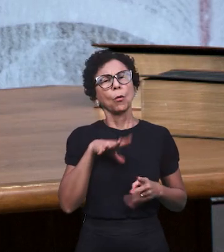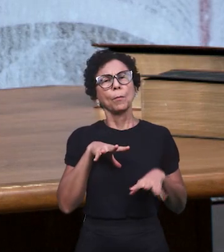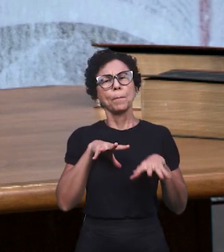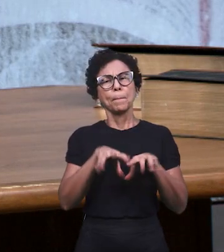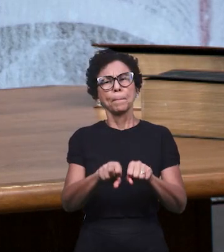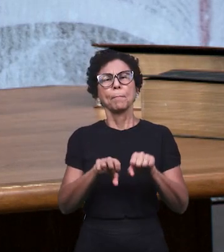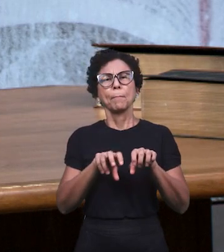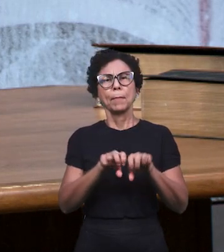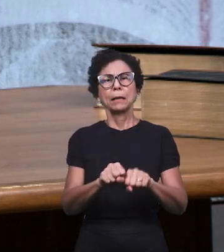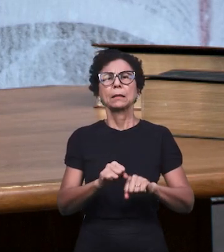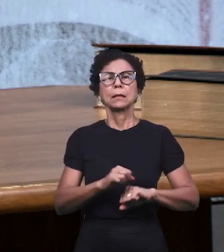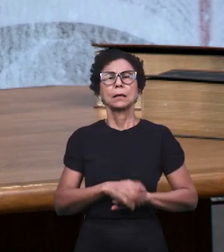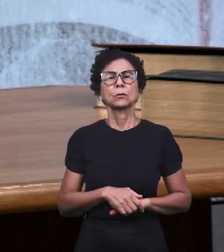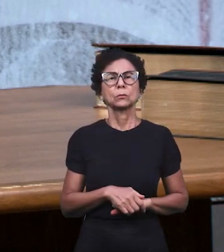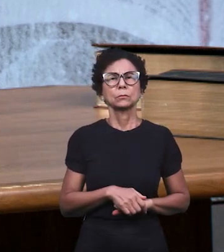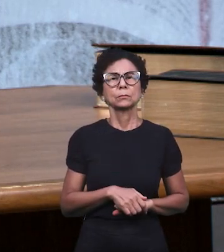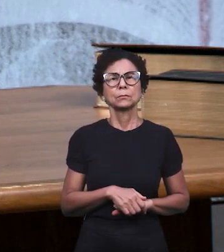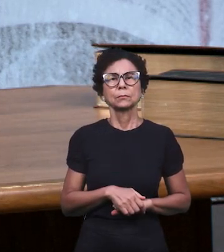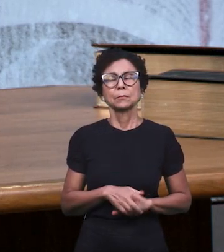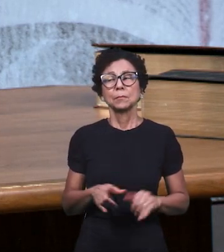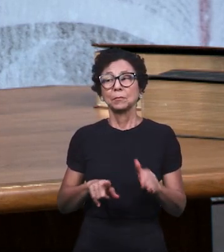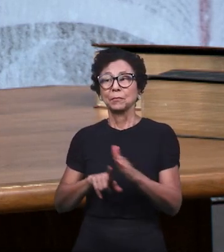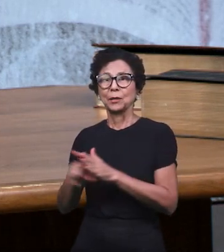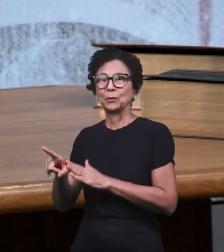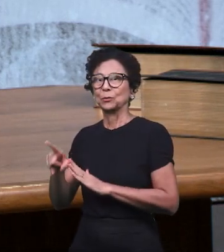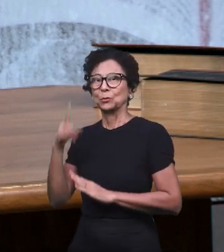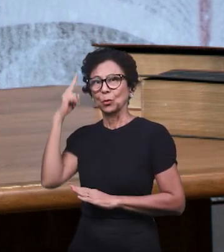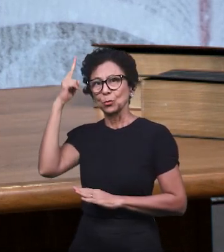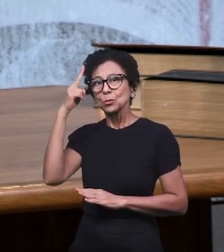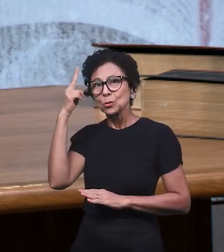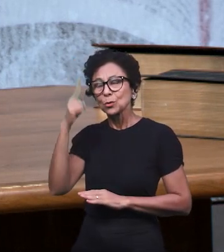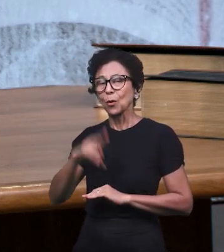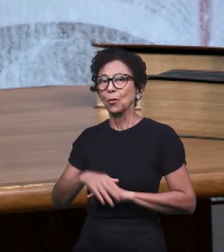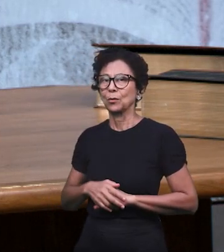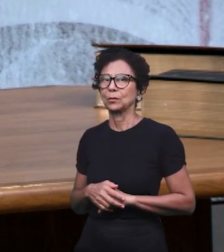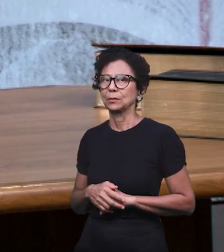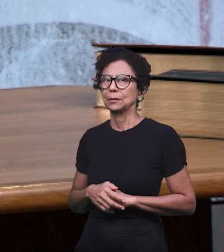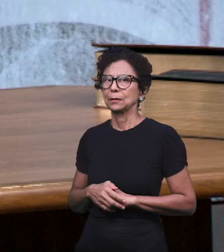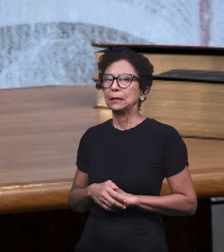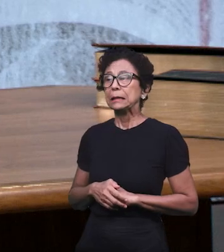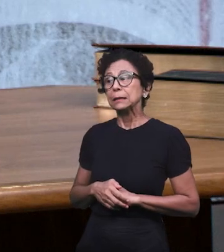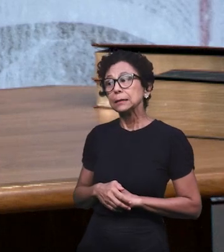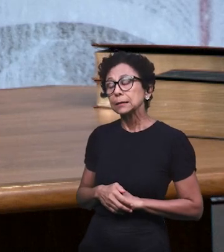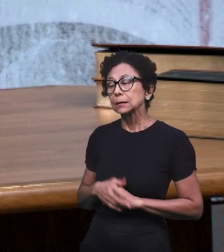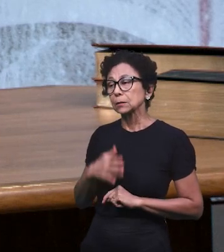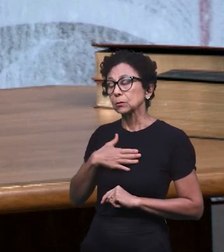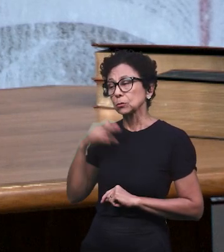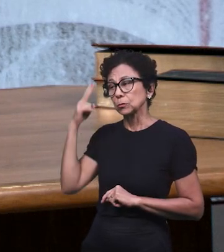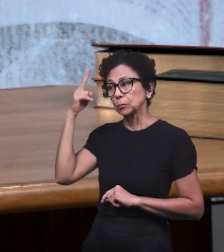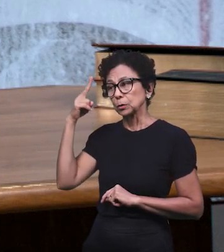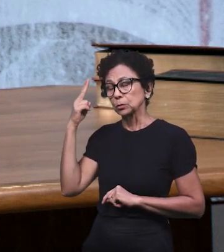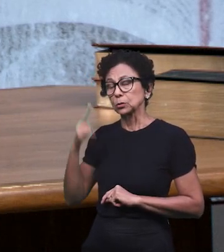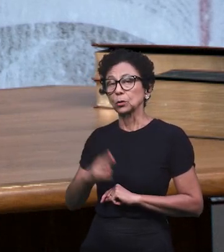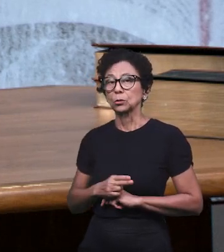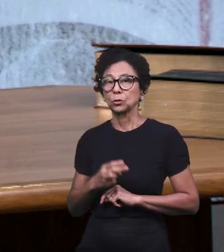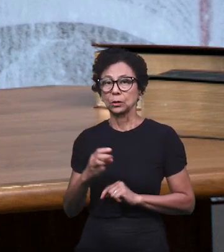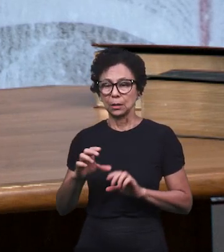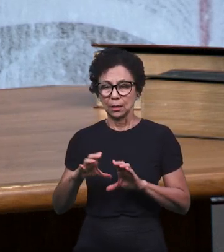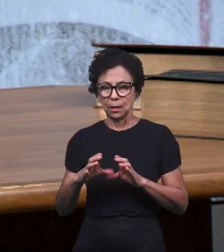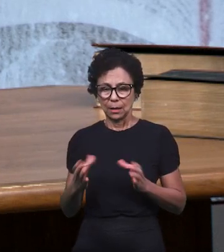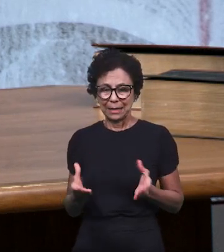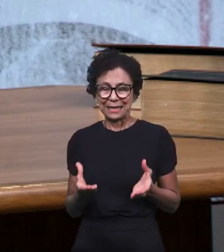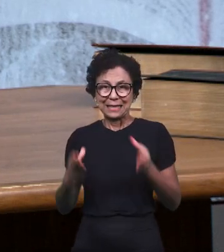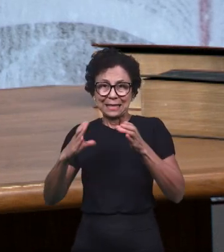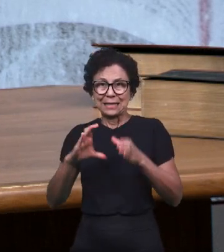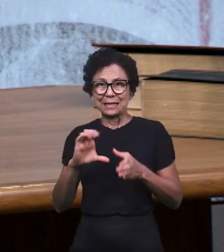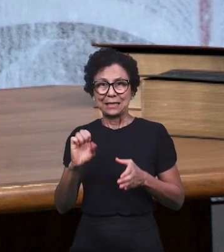José: eu também sonhava, e eis que 3 cestos brancos estavam sobre a minha cabeça. E no